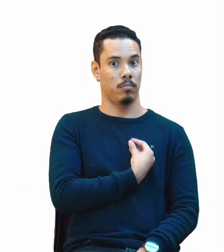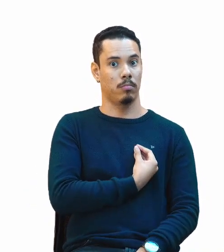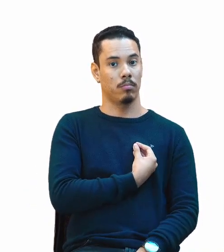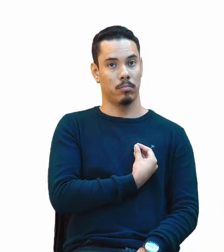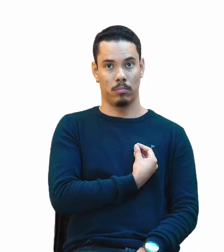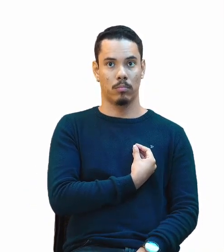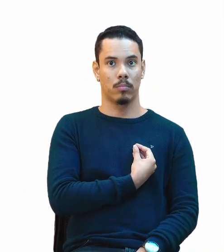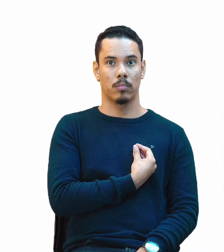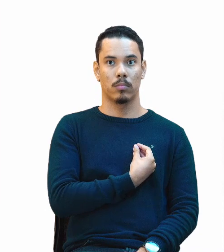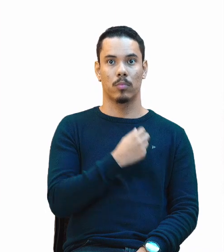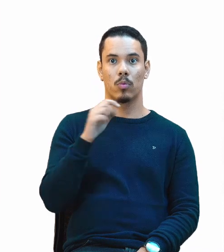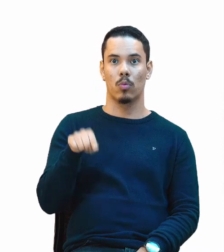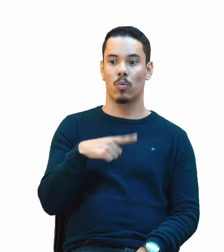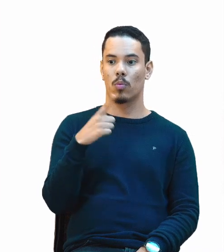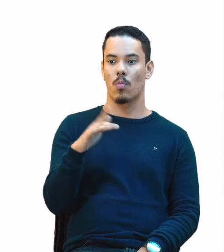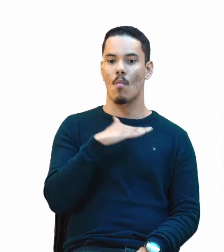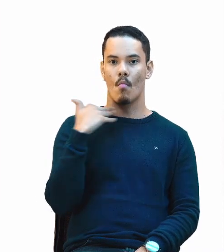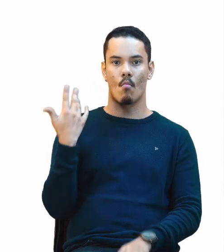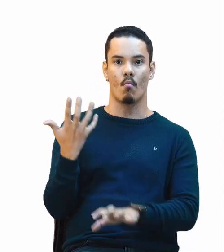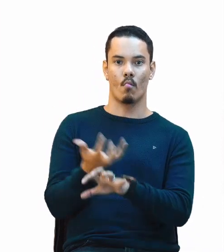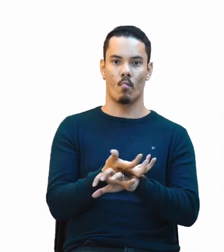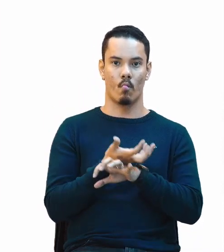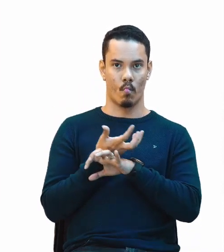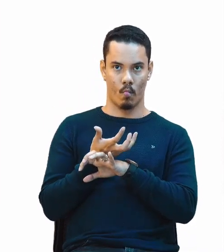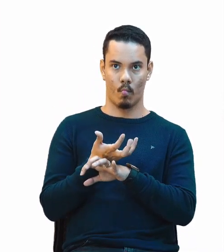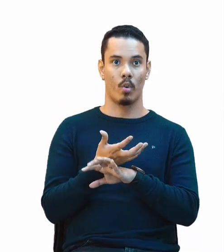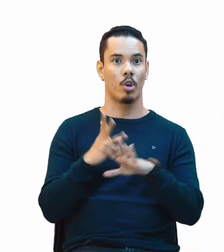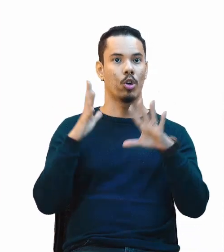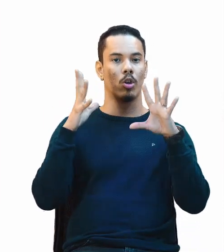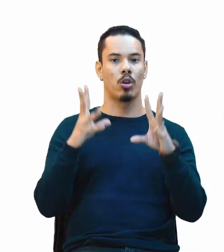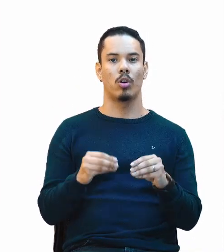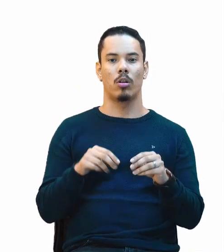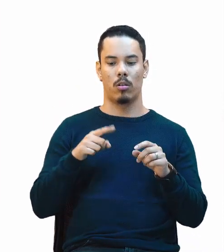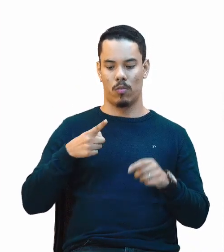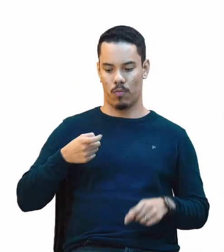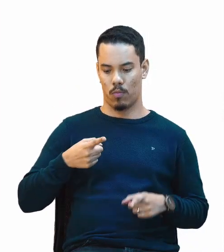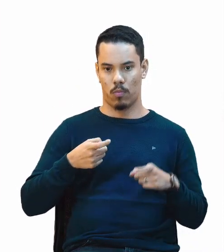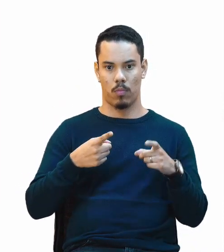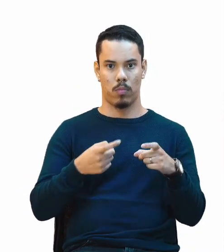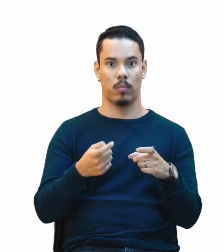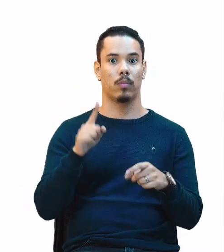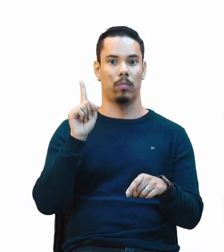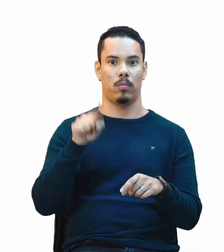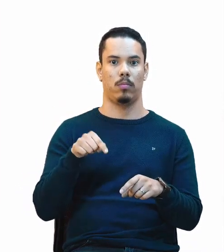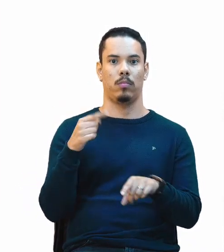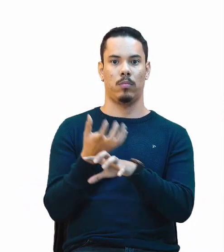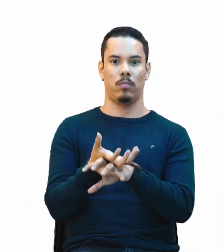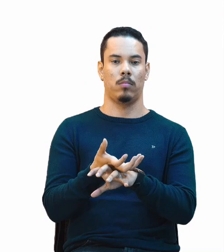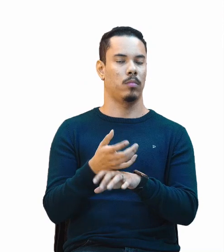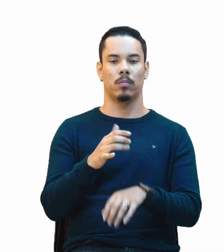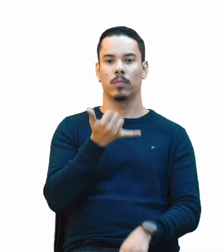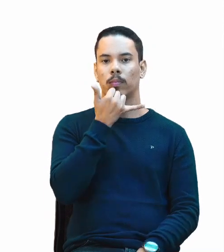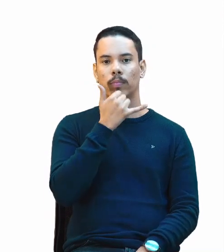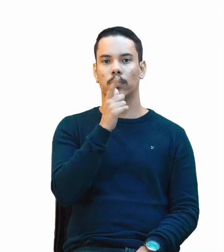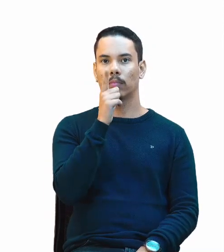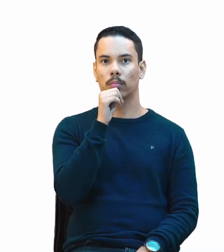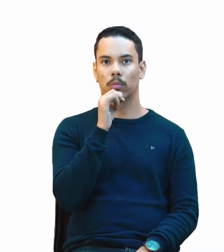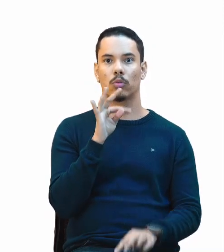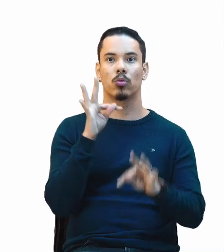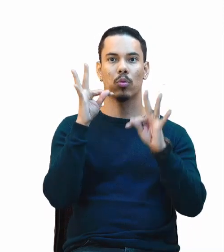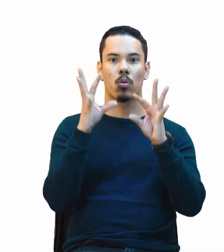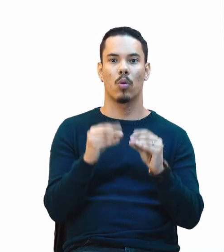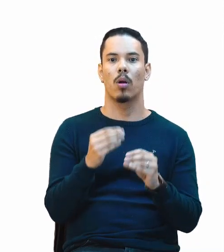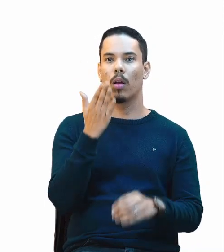que é morto, seca. E todos os germes são úmidos. E todo alimento é cheio de